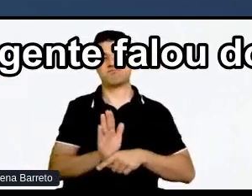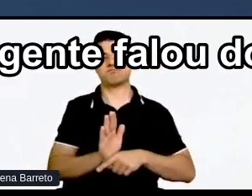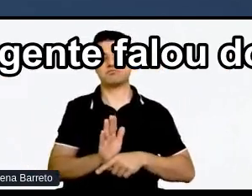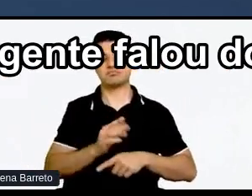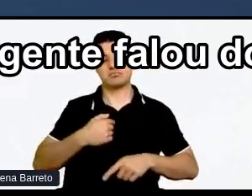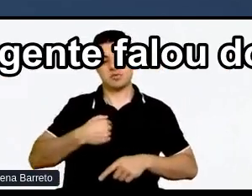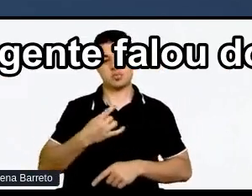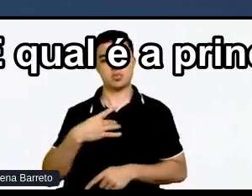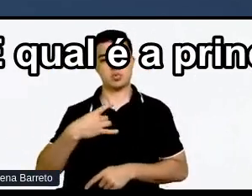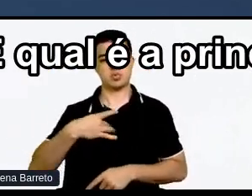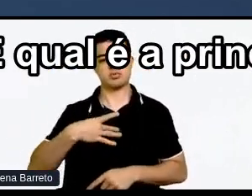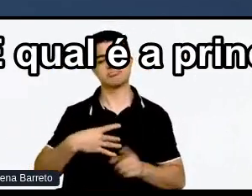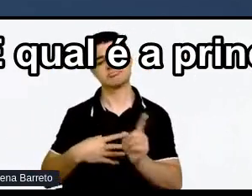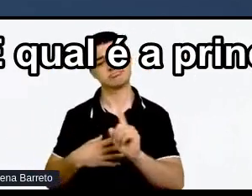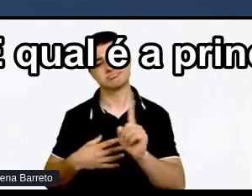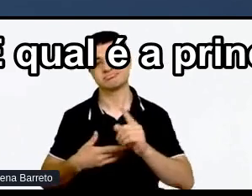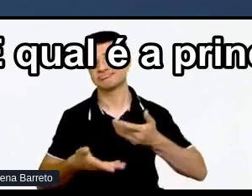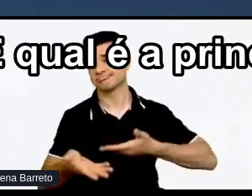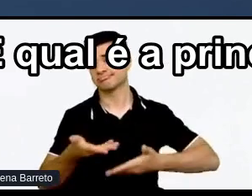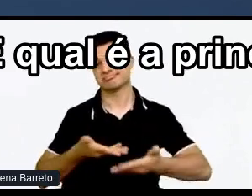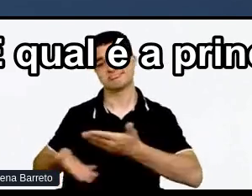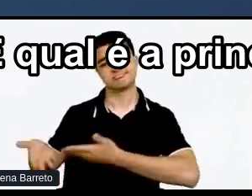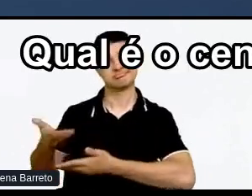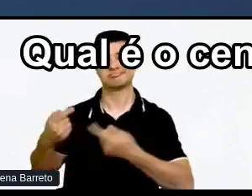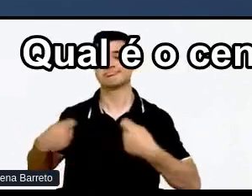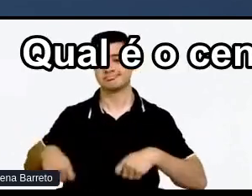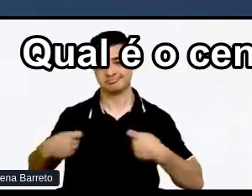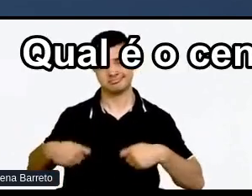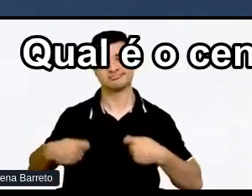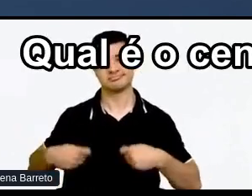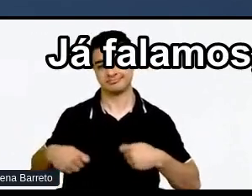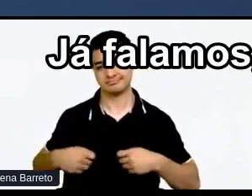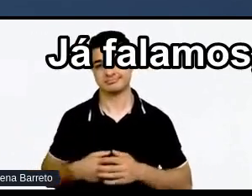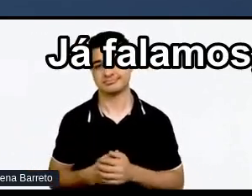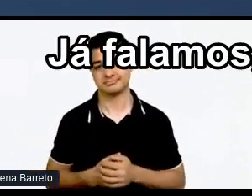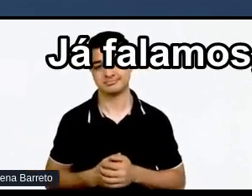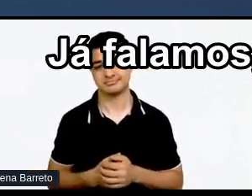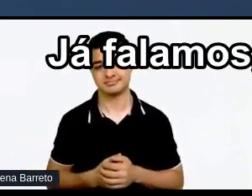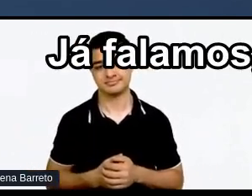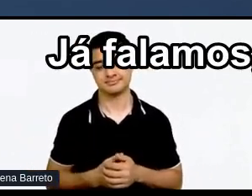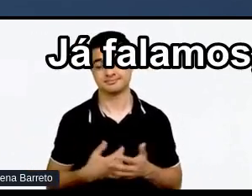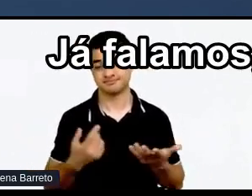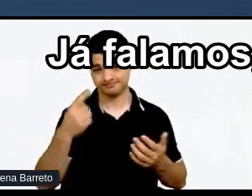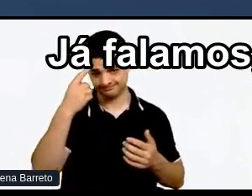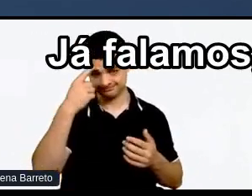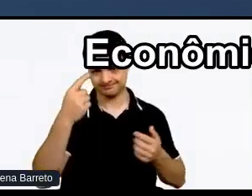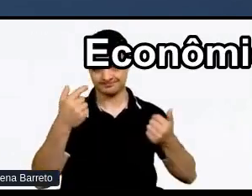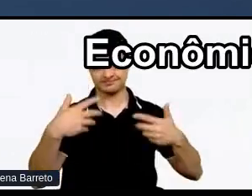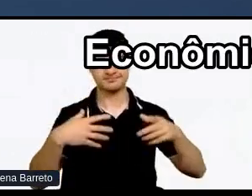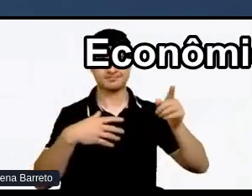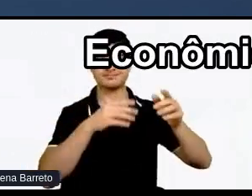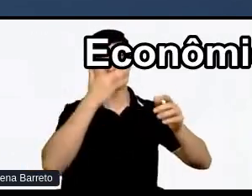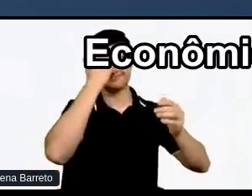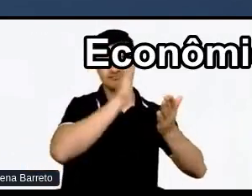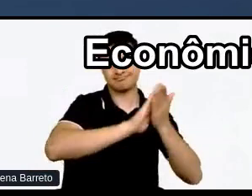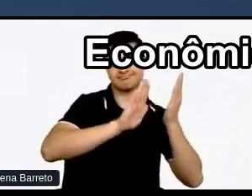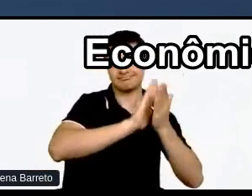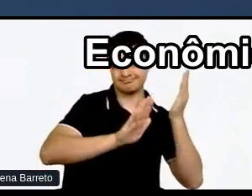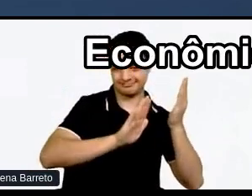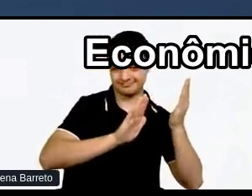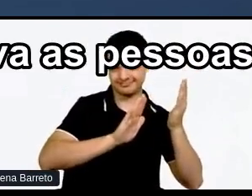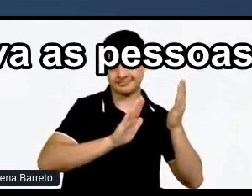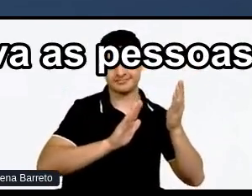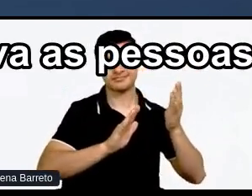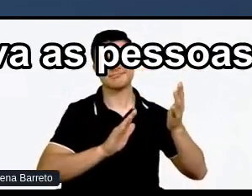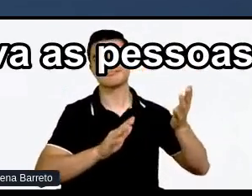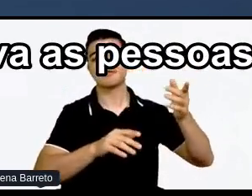falou do grupo de refugiados? E qual que é a principal diferença? Qual que é o cenário político? Já falamos? Já falamos. Econômico,